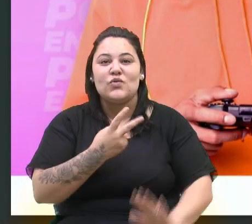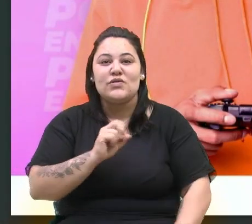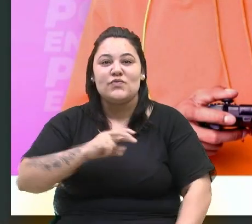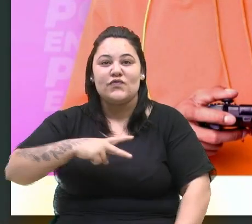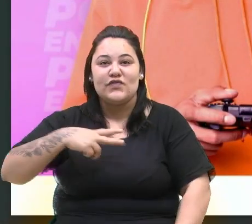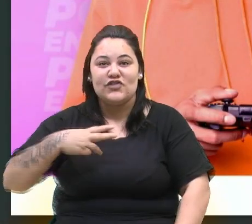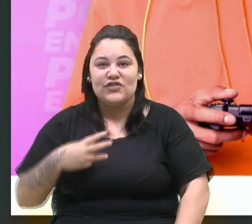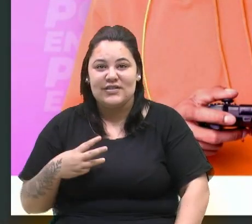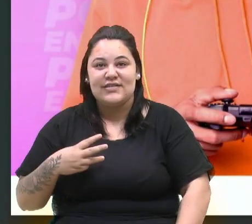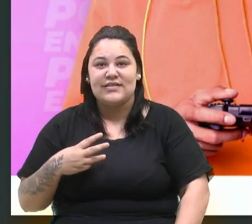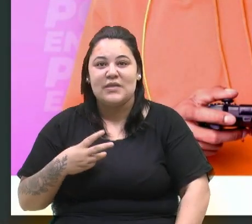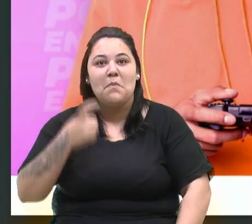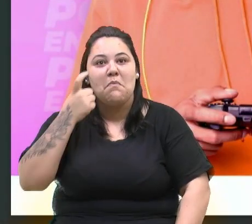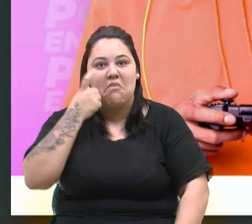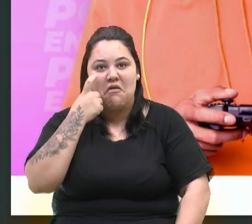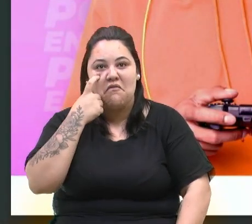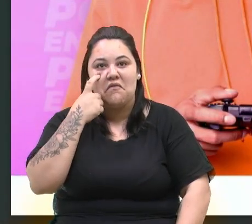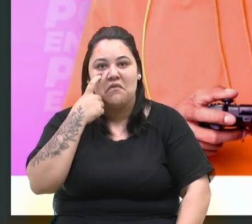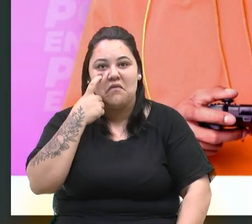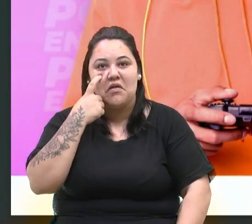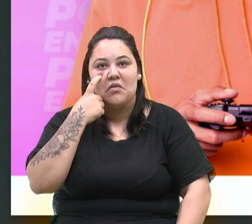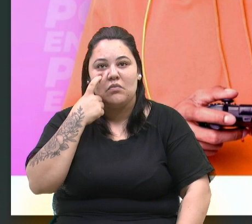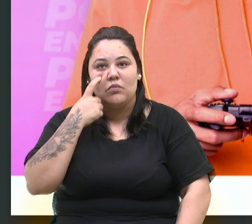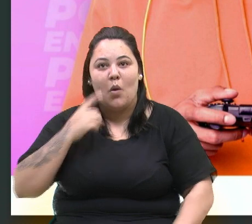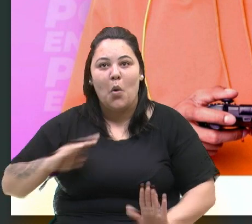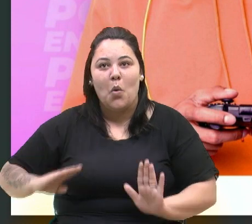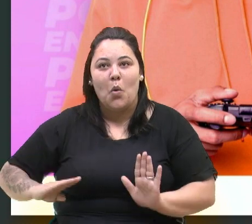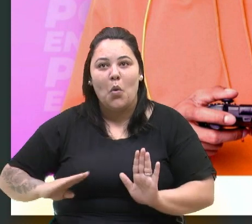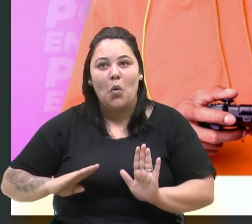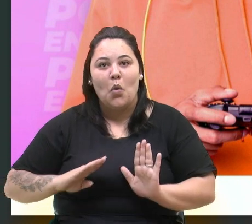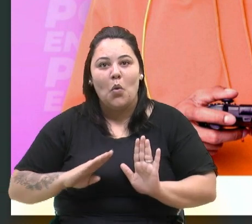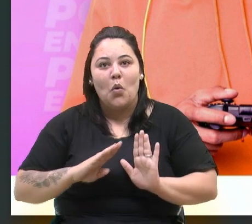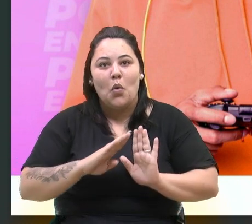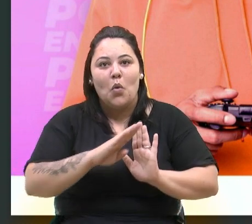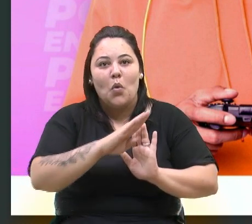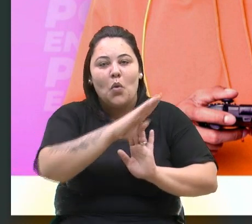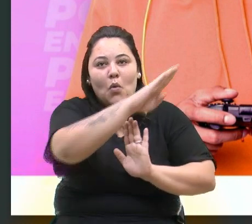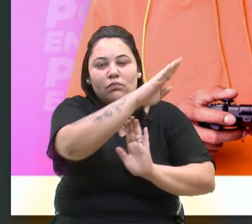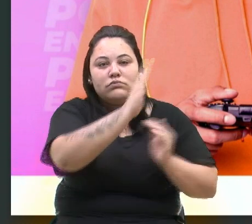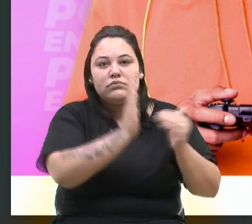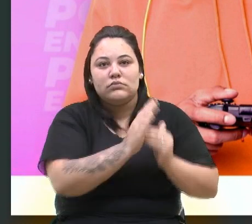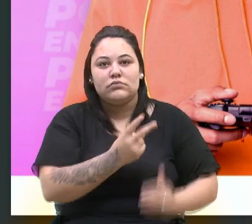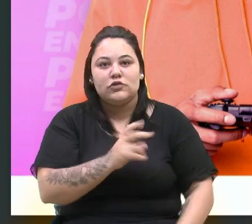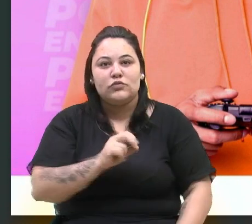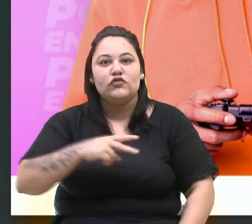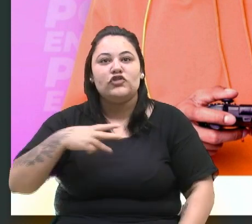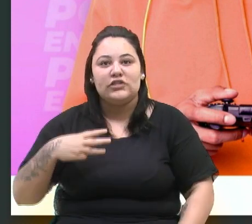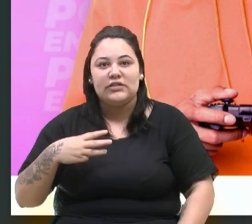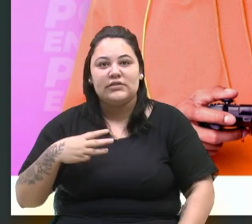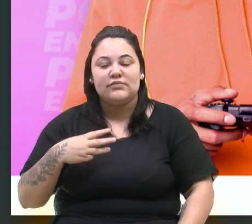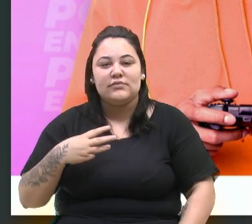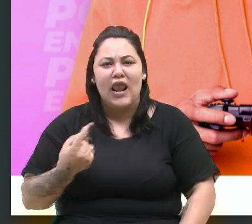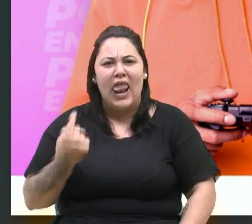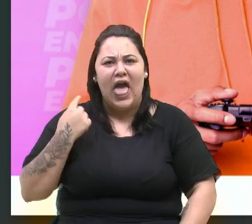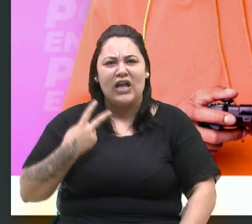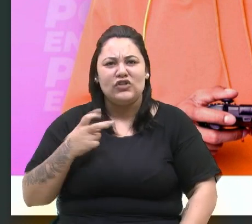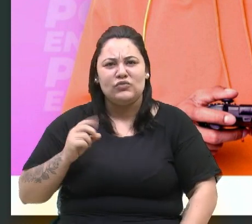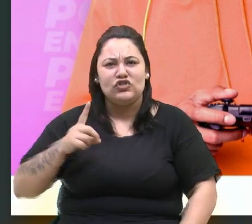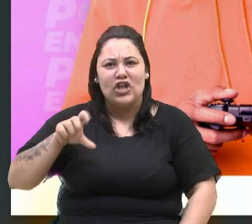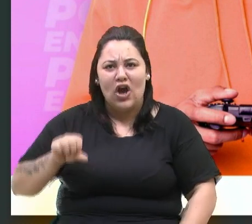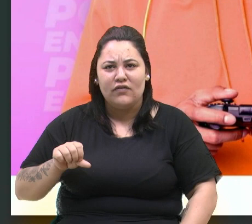2023, para a gente ver como isso foi subindo, né, de 2019 até 2023. Lá em 19 eram 63%